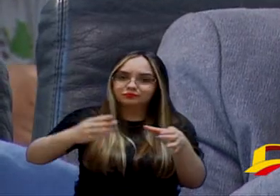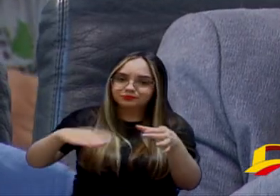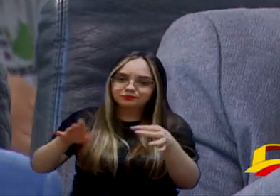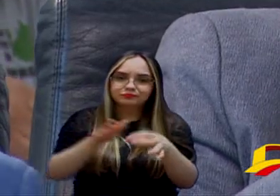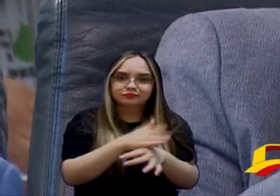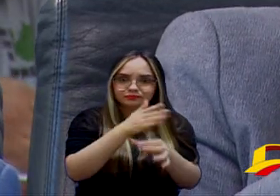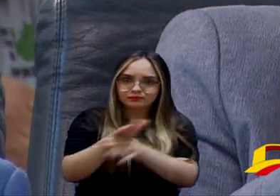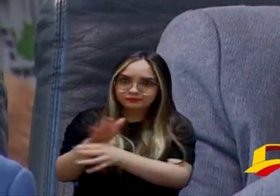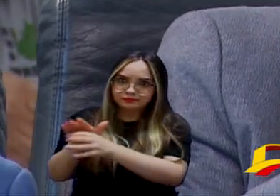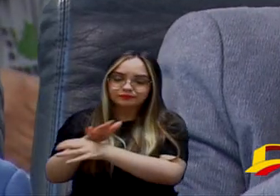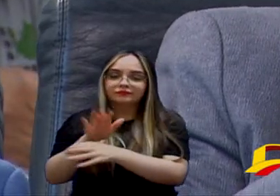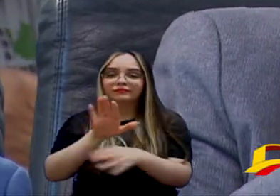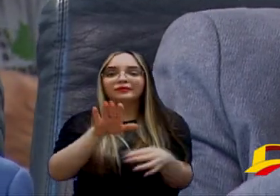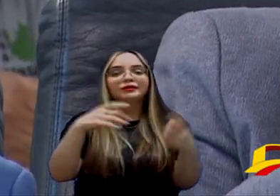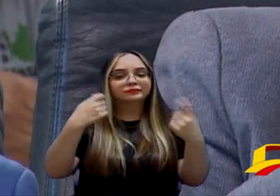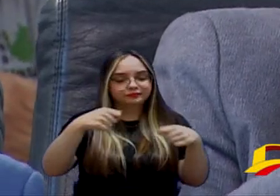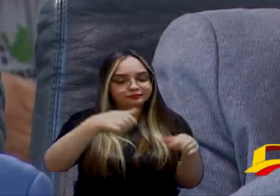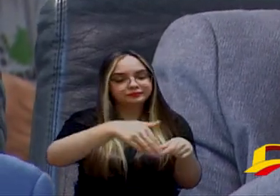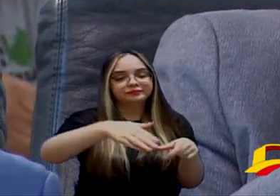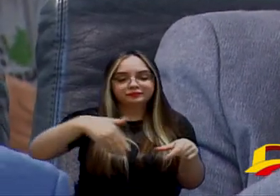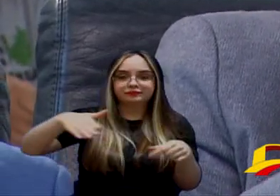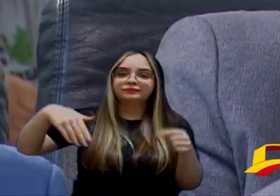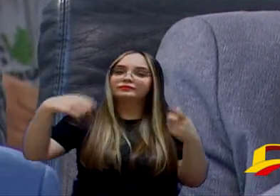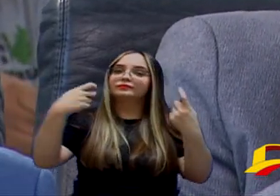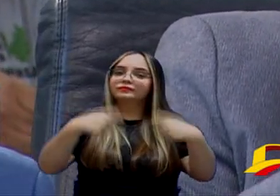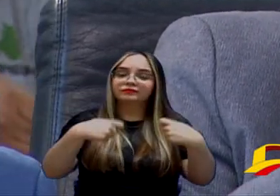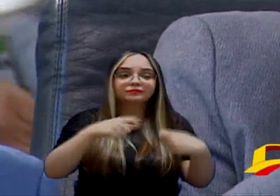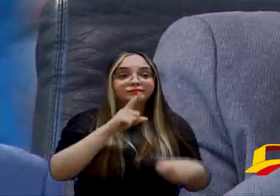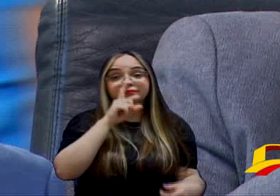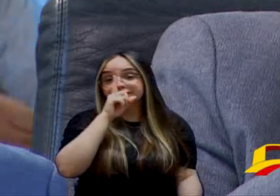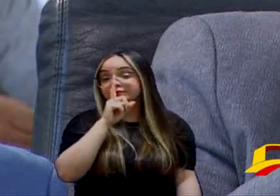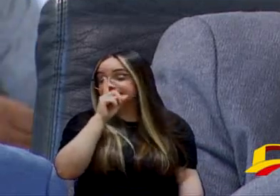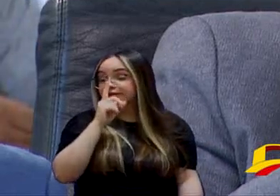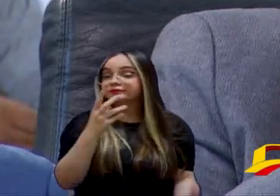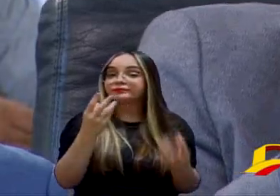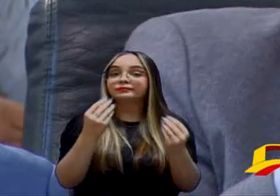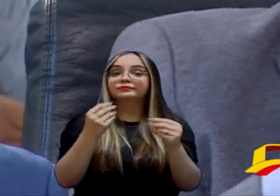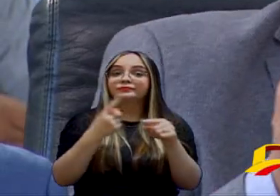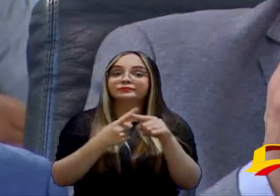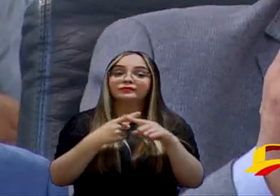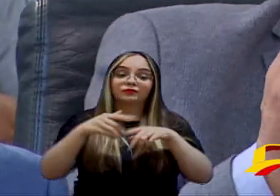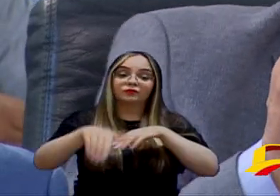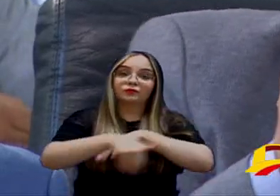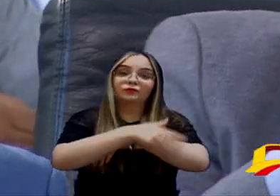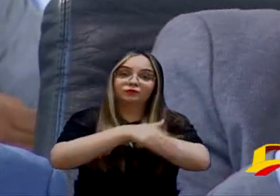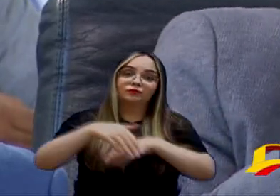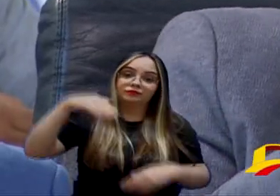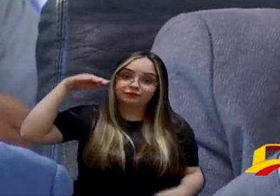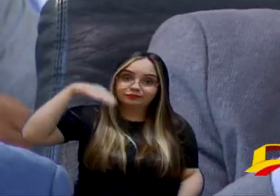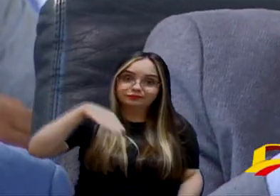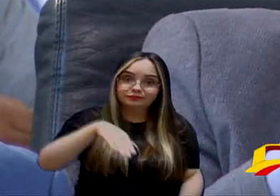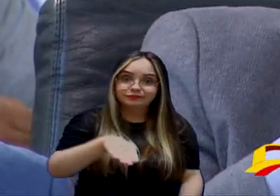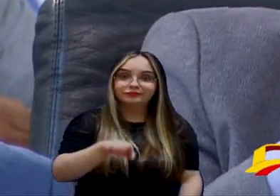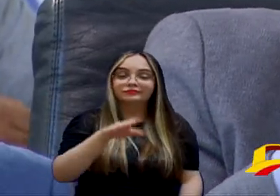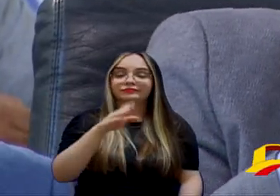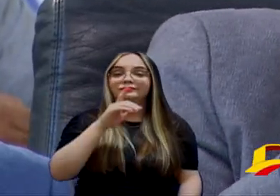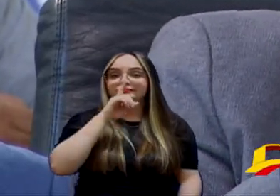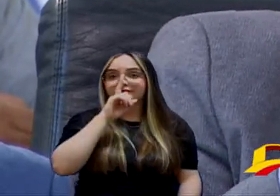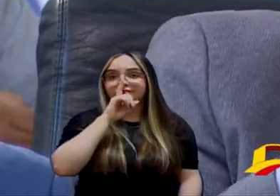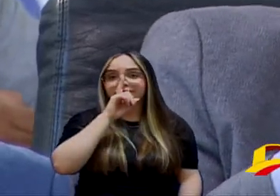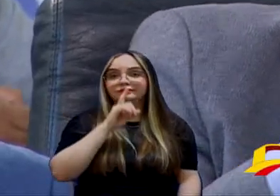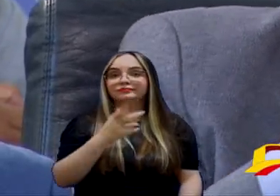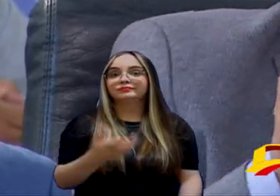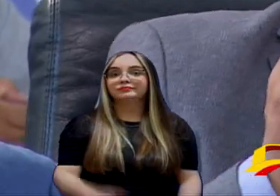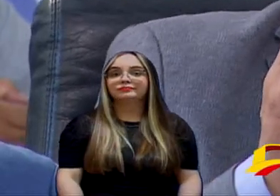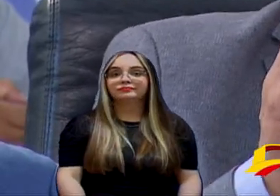a sinalização ainda não foi feita na rua é um perigo né uma rua que é uma descida né porque a gente sai ali do Paineiras para ir para